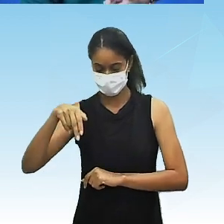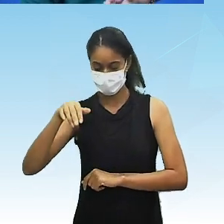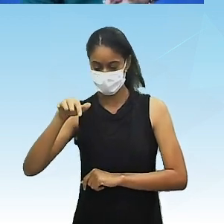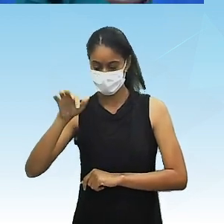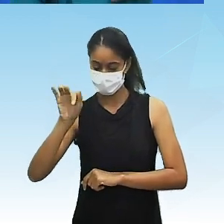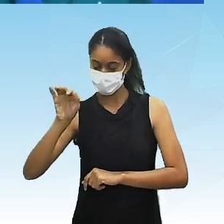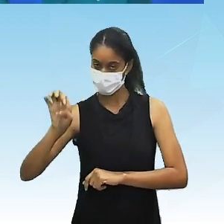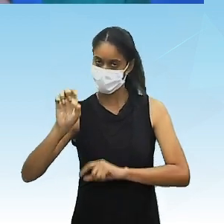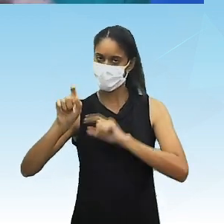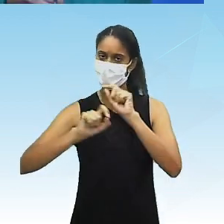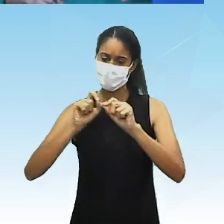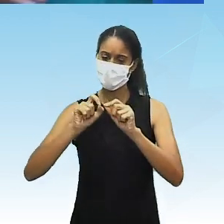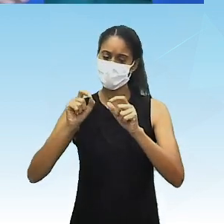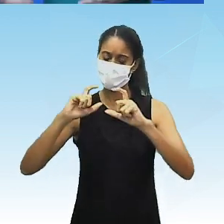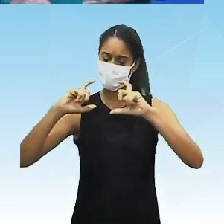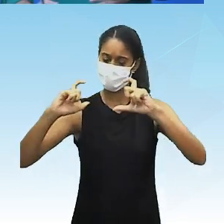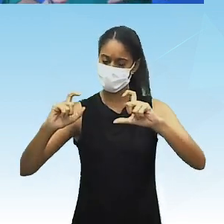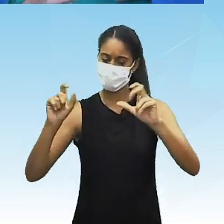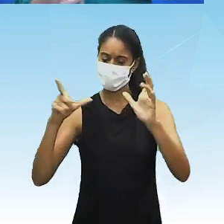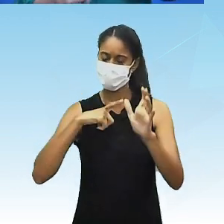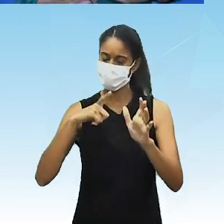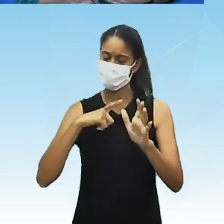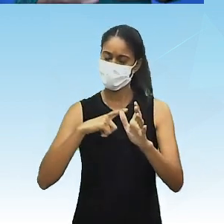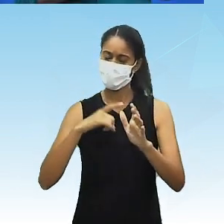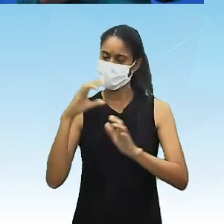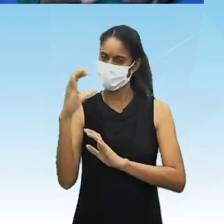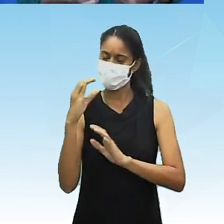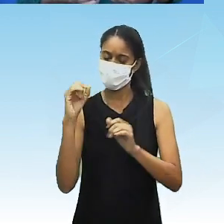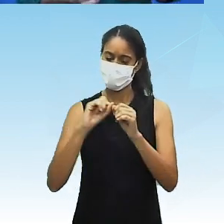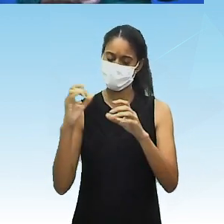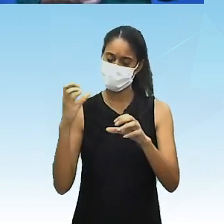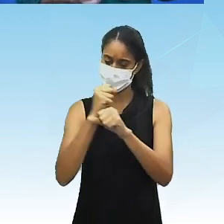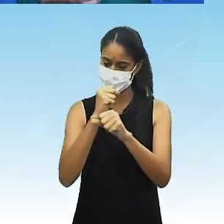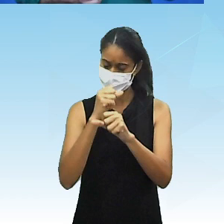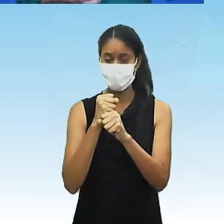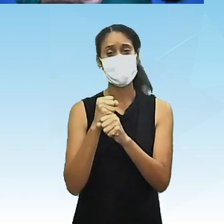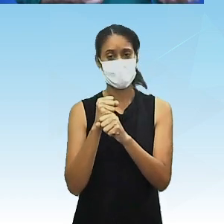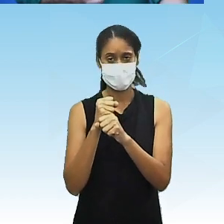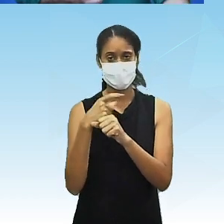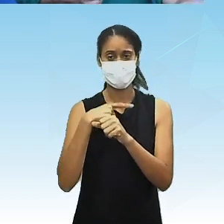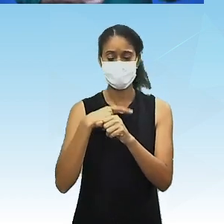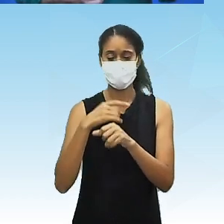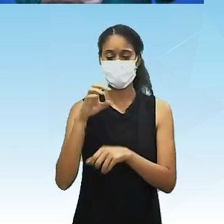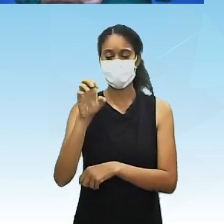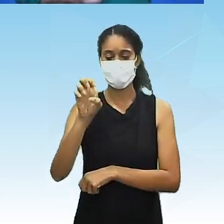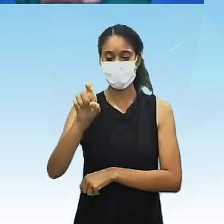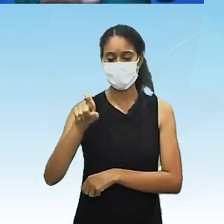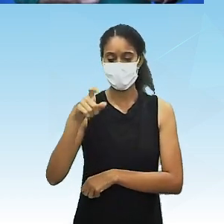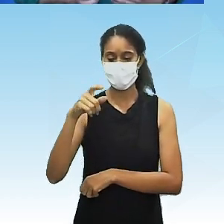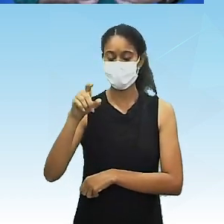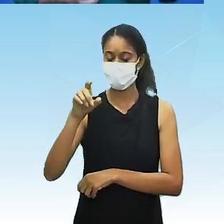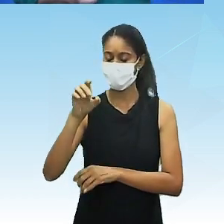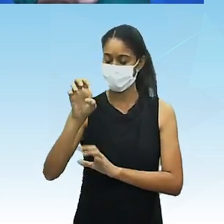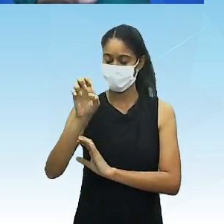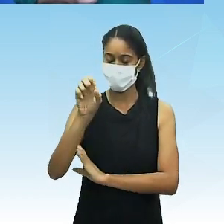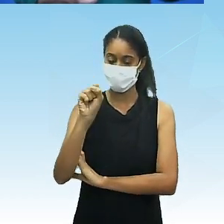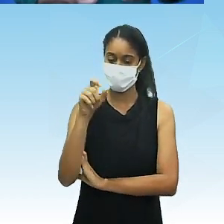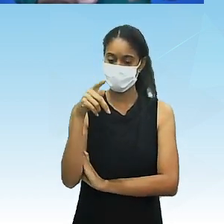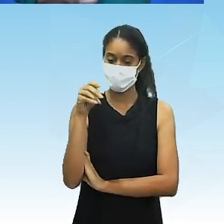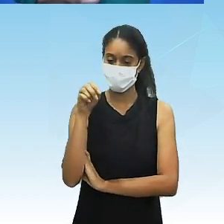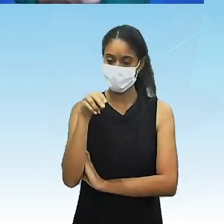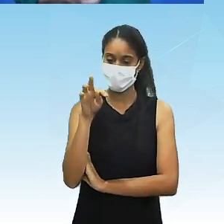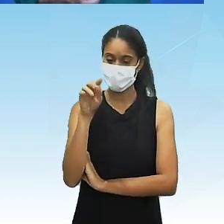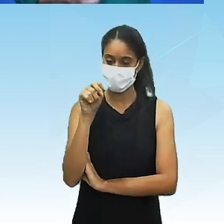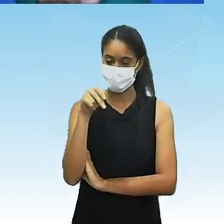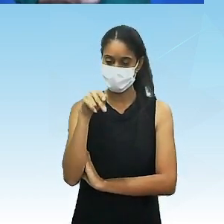uma forma mais, vamos dizer assim, científica de você calcular a espontaneidade. Porque a gente sabe que quando ΔG é